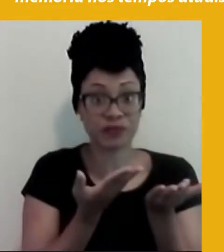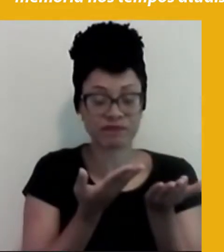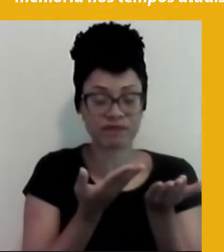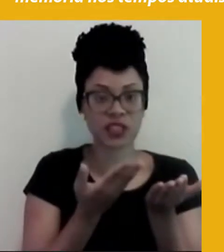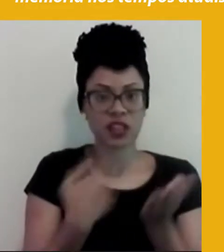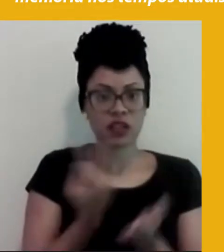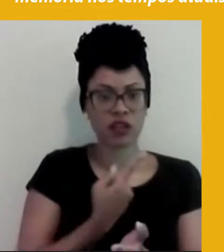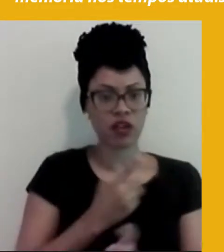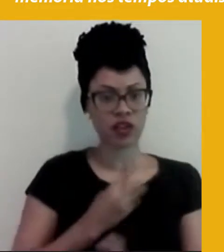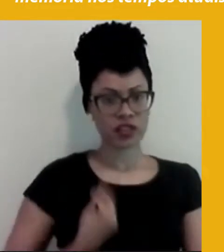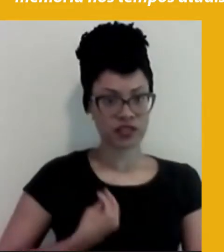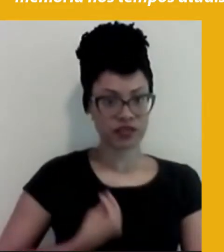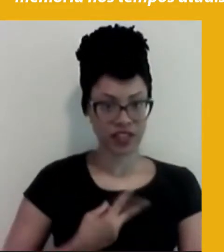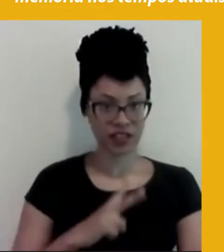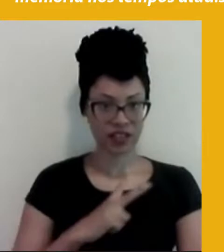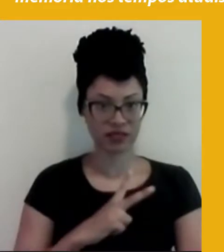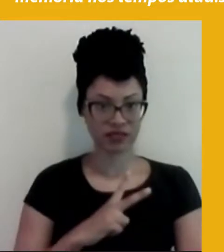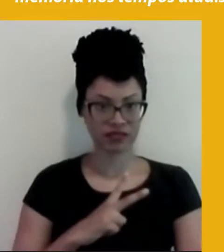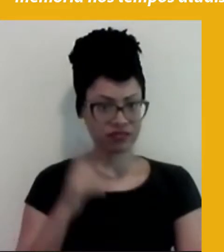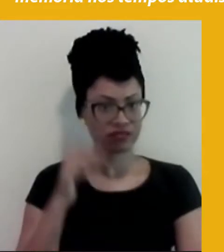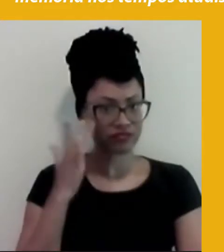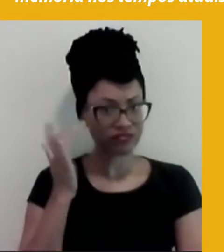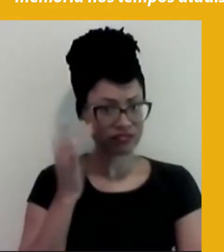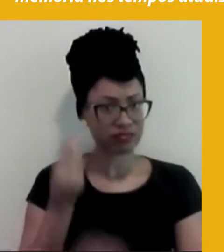nossas vidas no dia a dia.